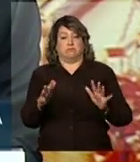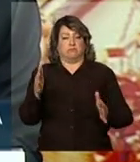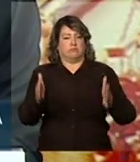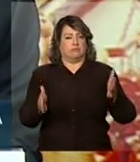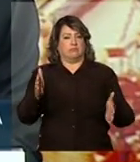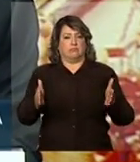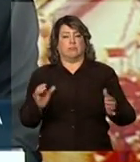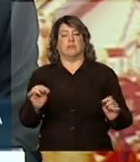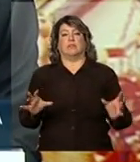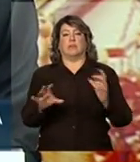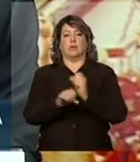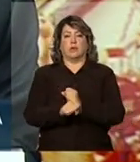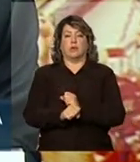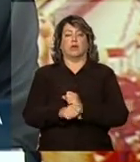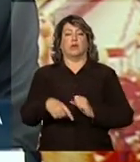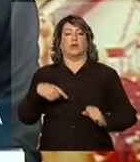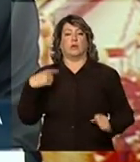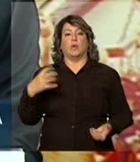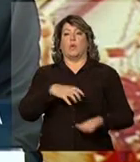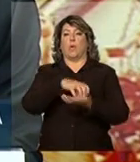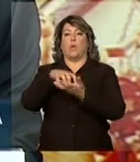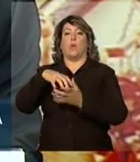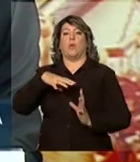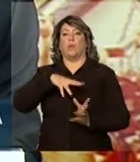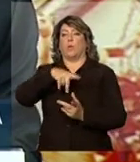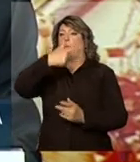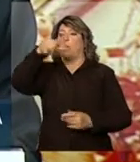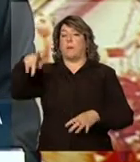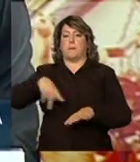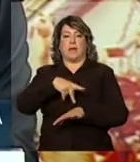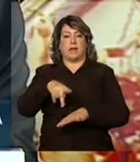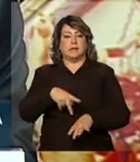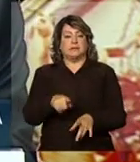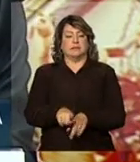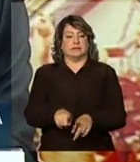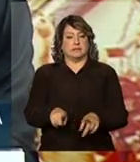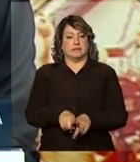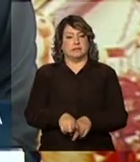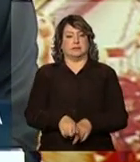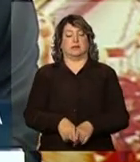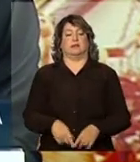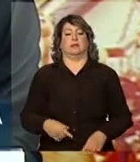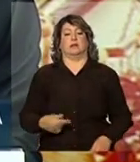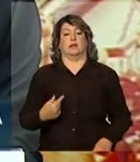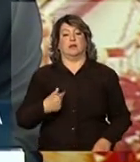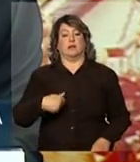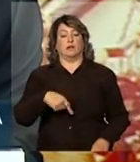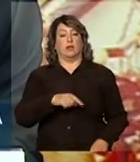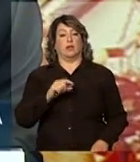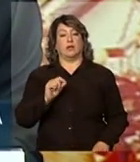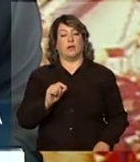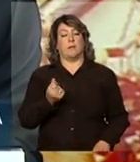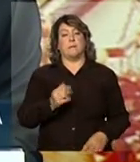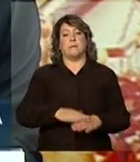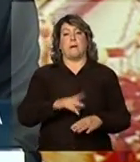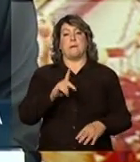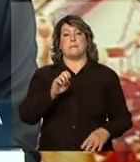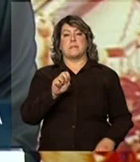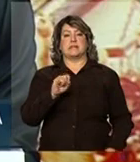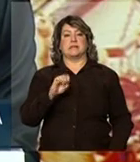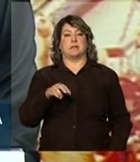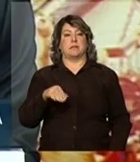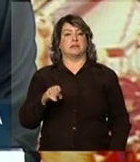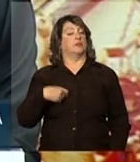inclusive, validada por organismos internacionais que tem... A gente até é mais pessimista, né? Não sei se vocês lembram, no relatório